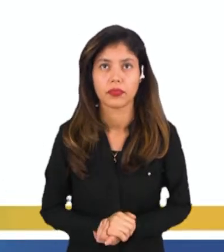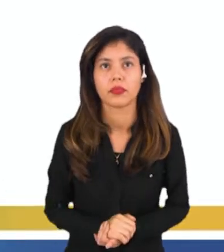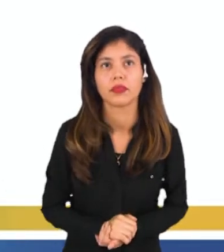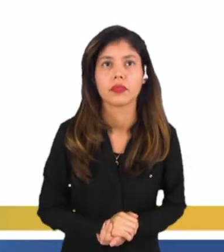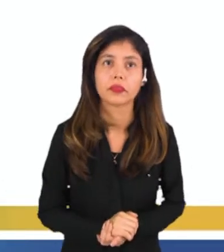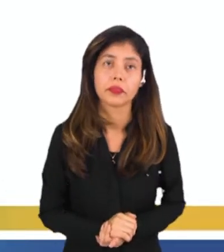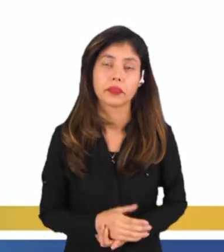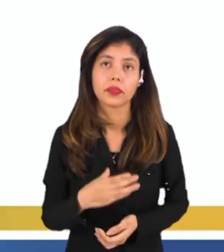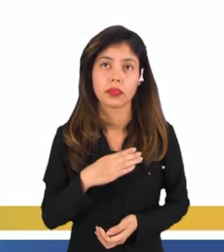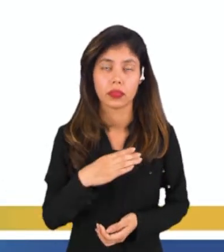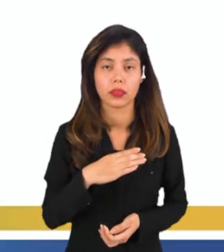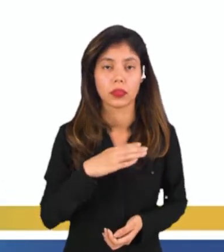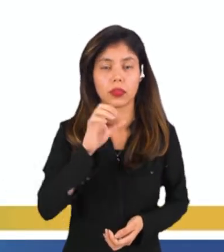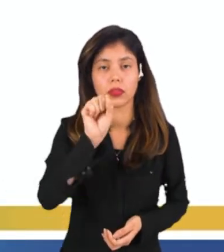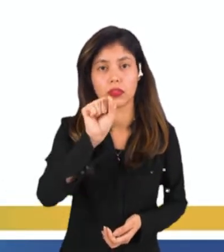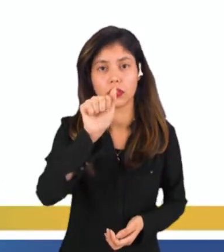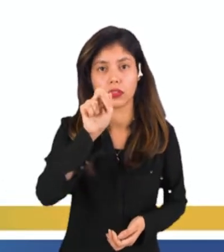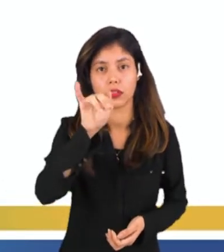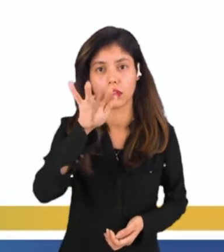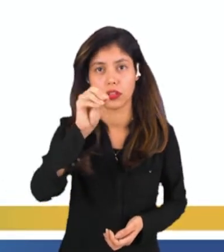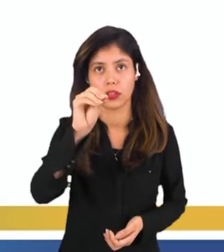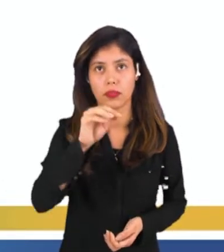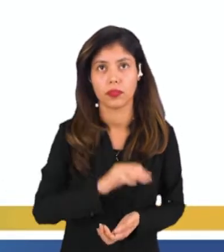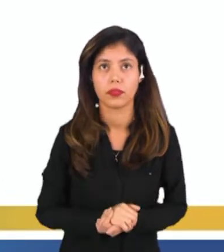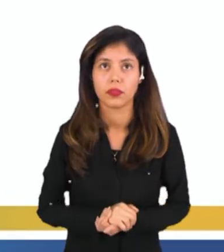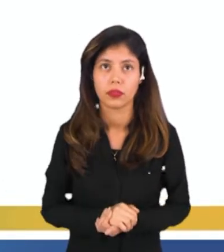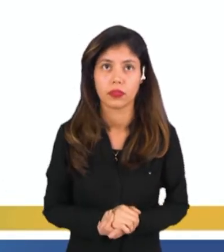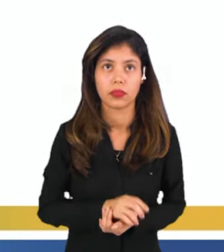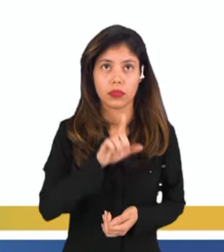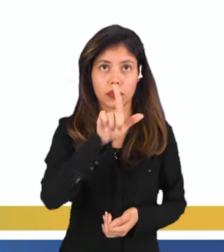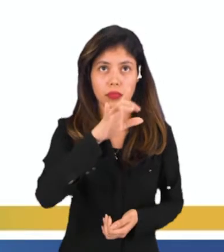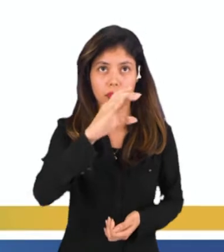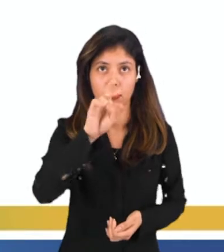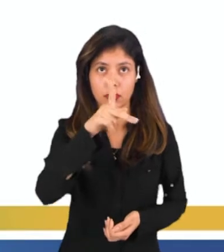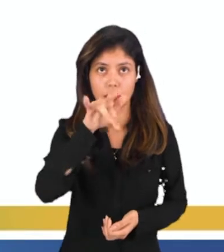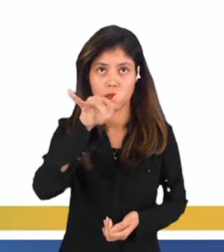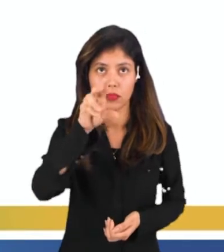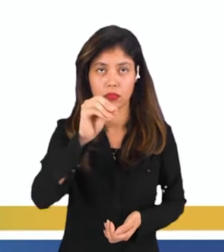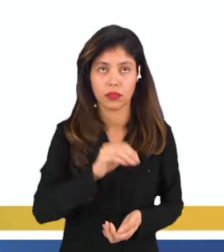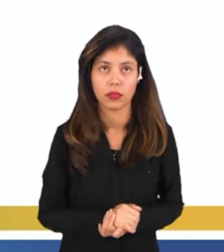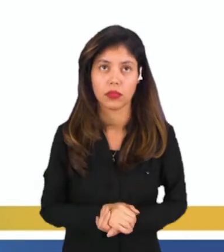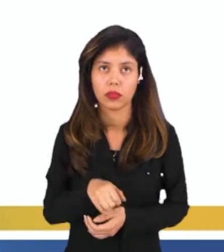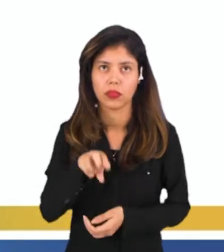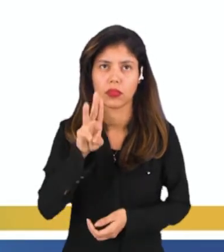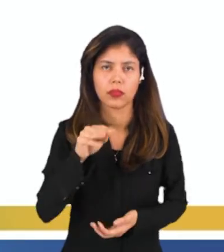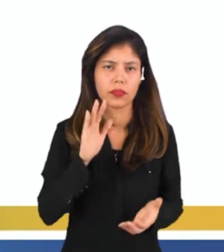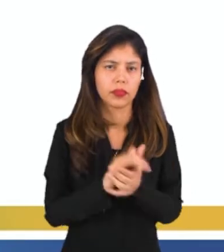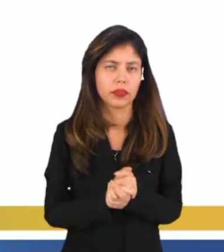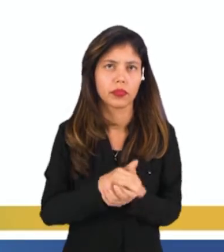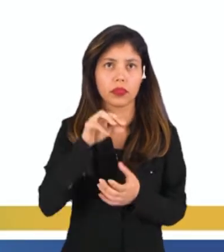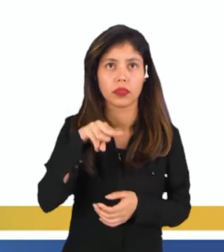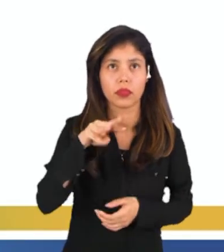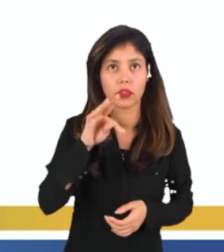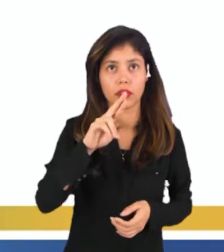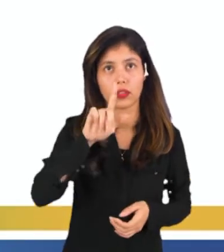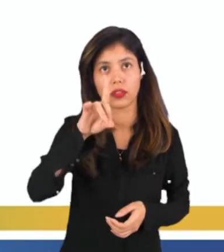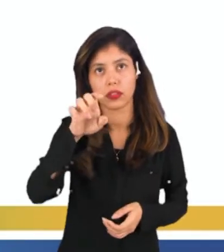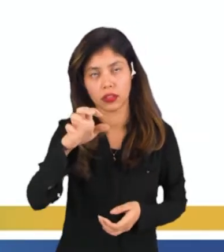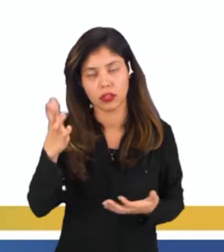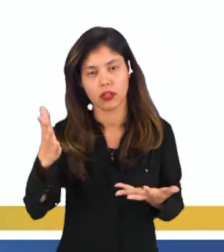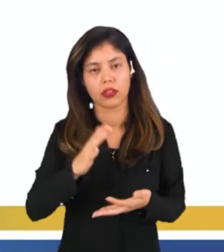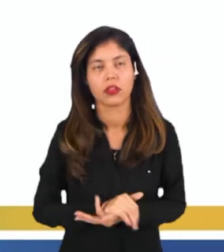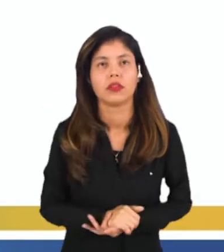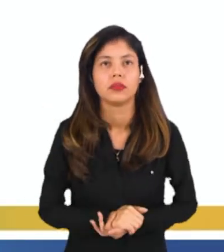na cidade de Santiago, no Chile. Nacionalidade chileno, né? Quem era sua esposa? Matilde